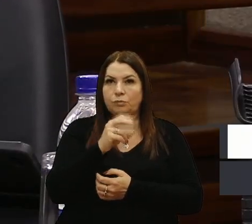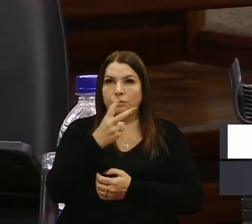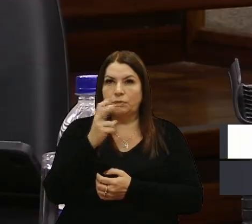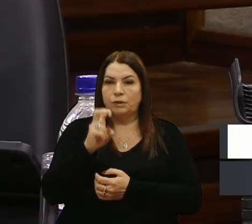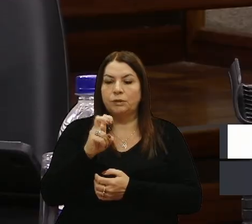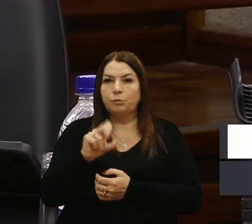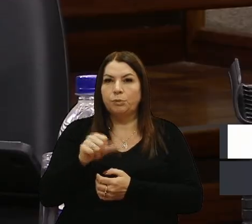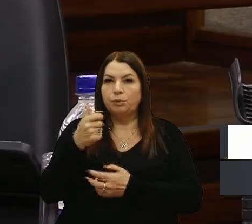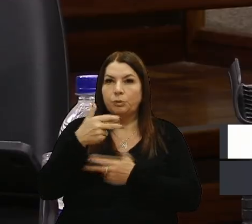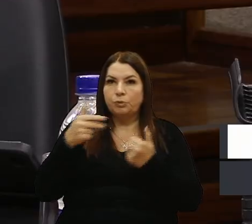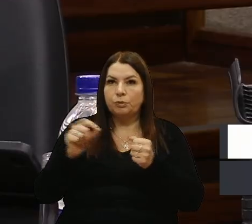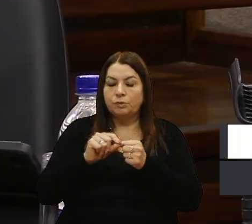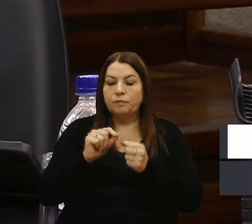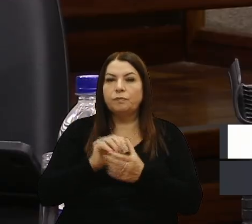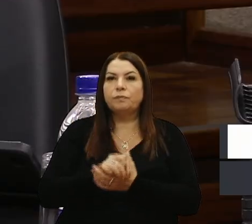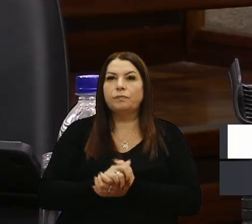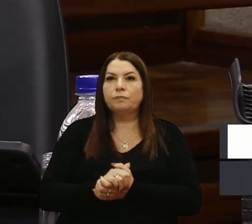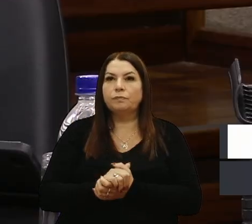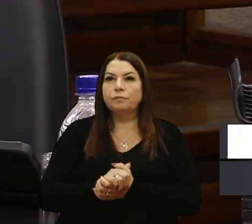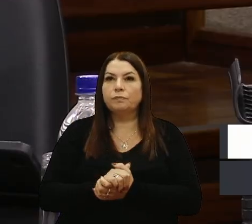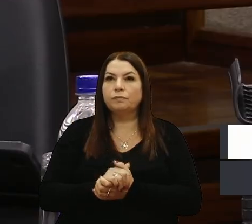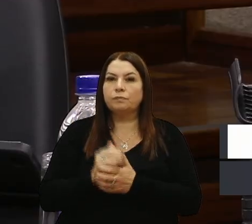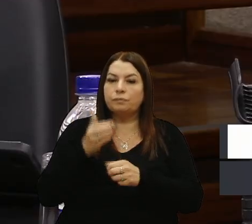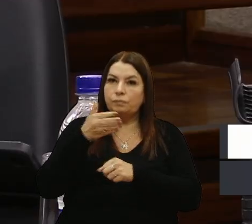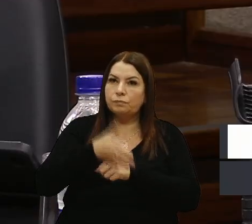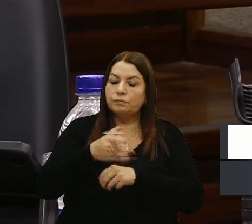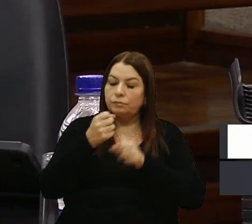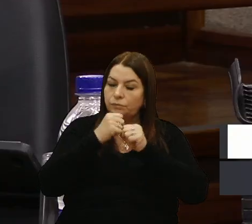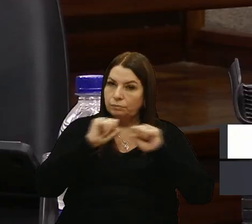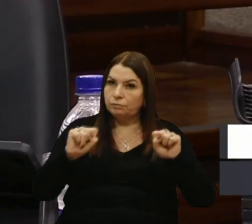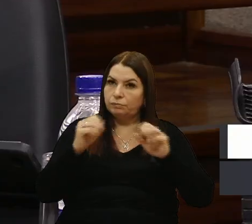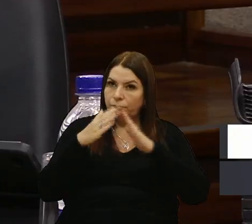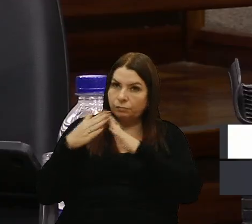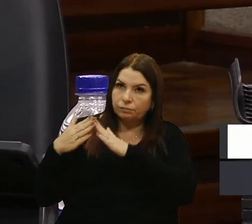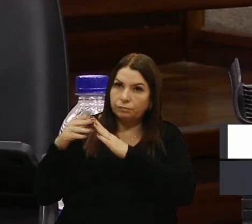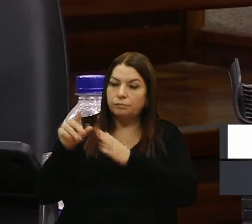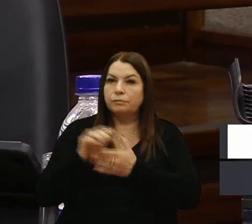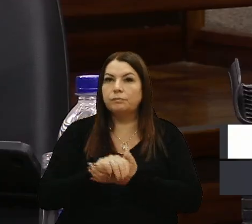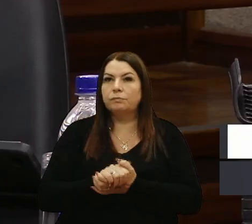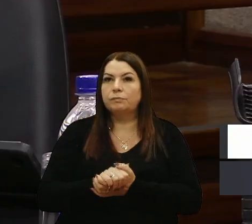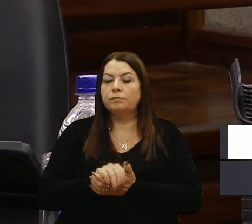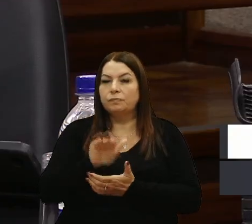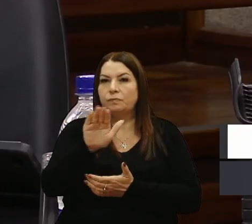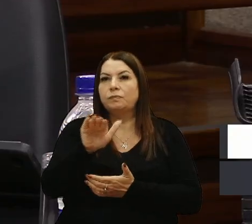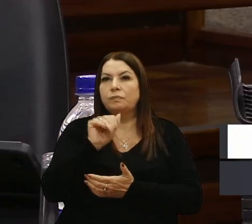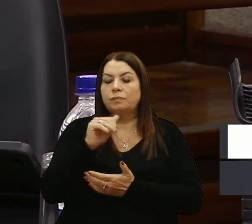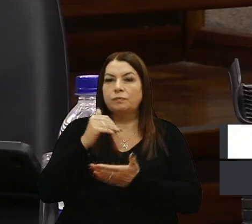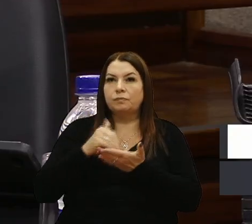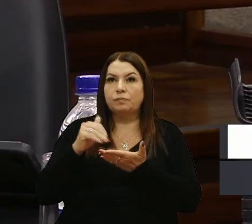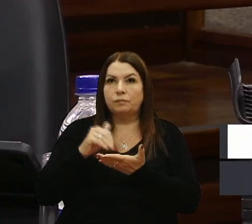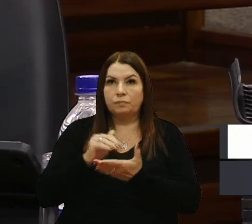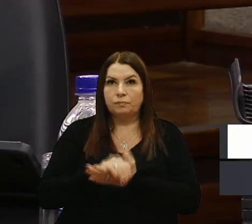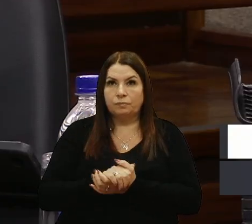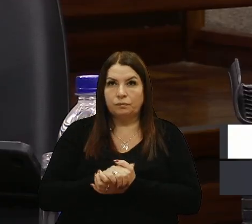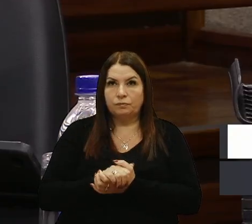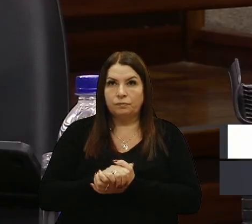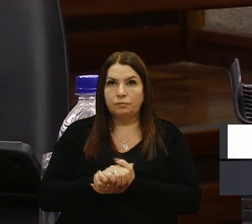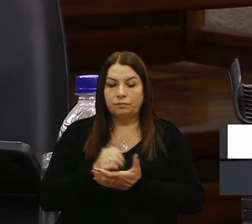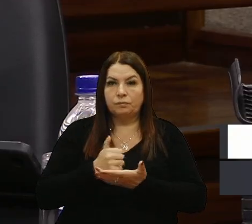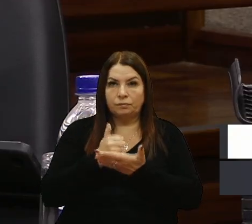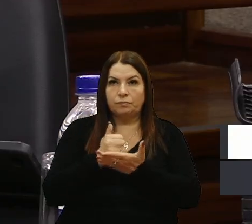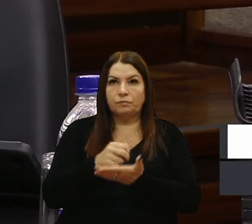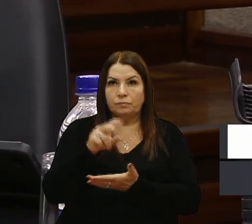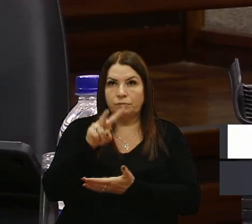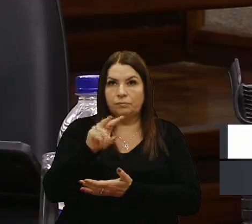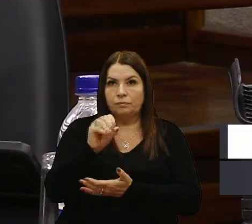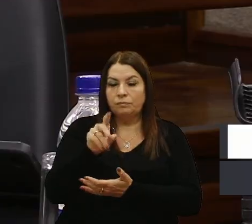2025, a primeira coisa que eu fiz quando entrei na Secretaria de Habitação foi chamar o secretário adjunto